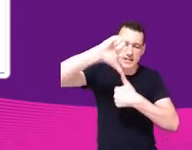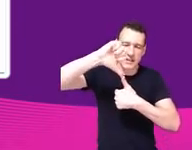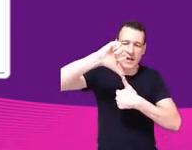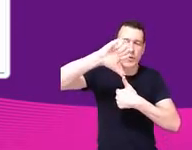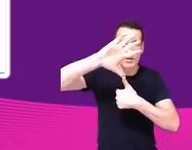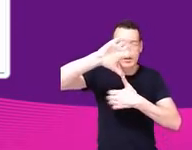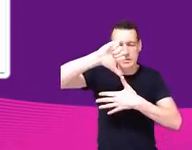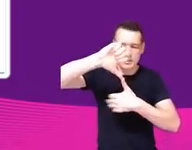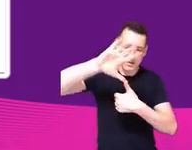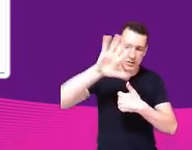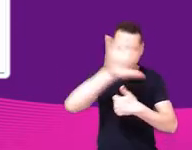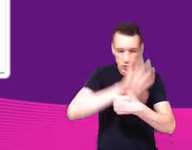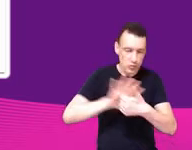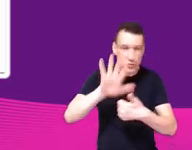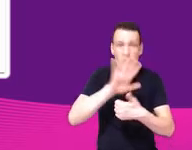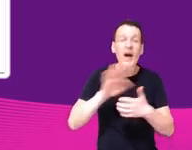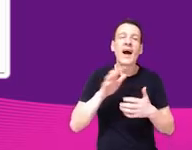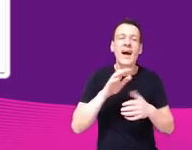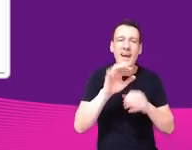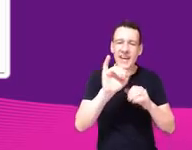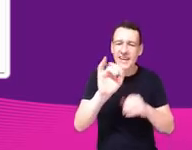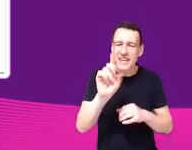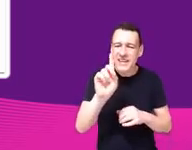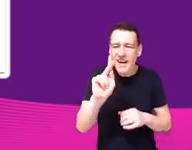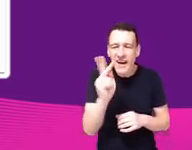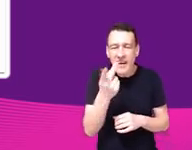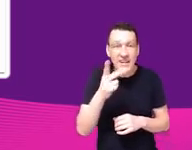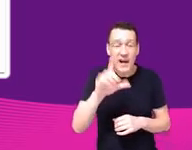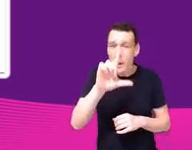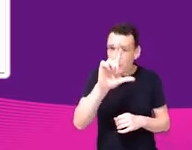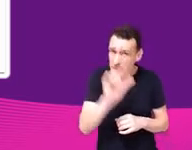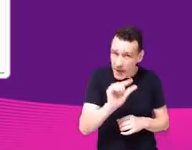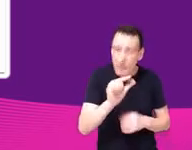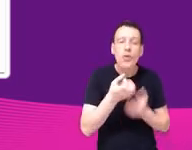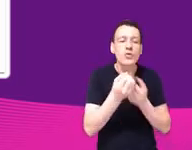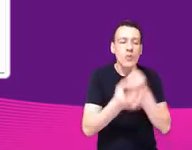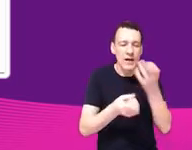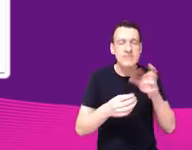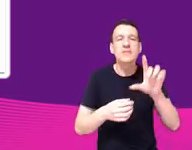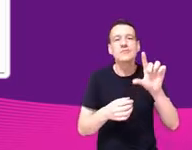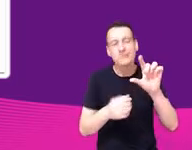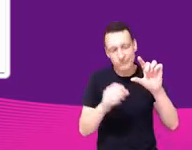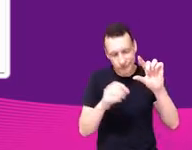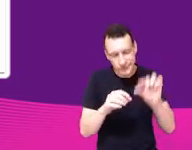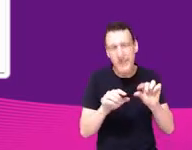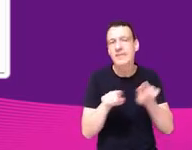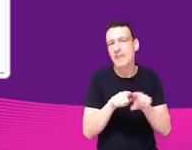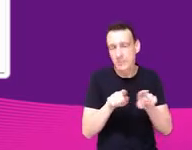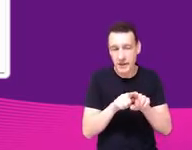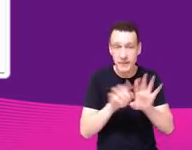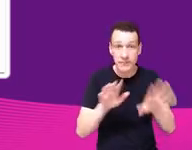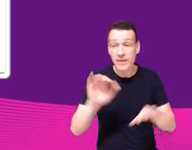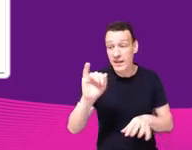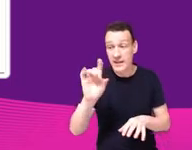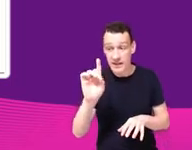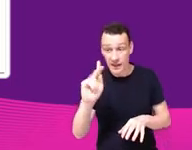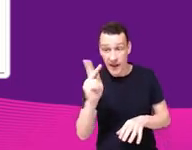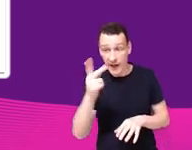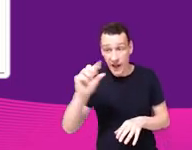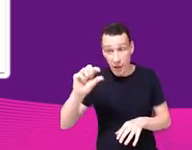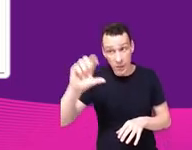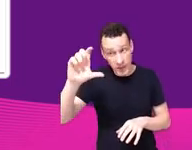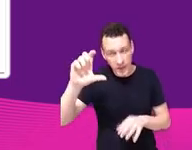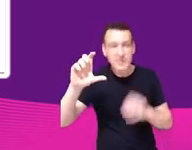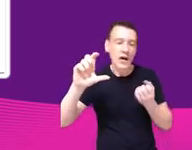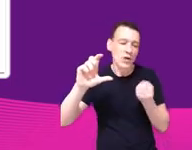de desenvolvimento humano têm índices de doação muito baixos. Na medida em que esse índice aumenta, a doação aumenta muito.